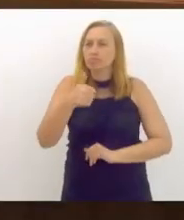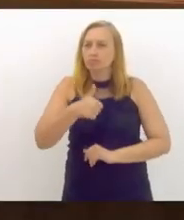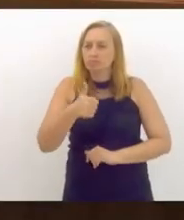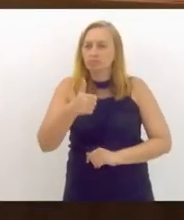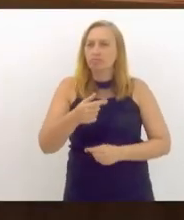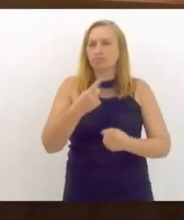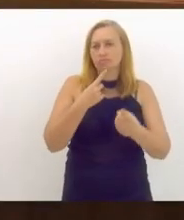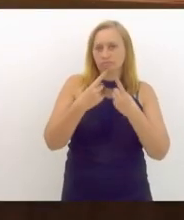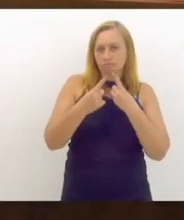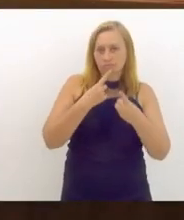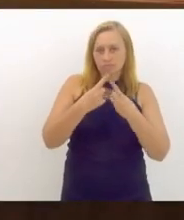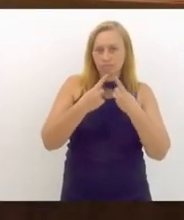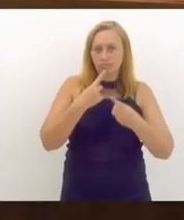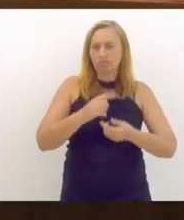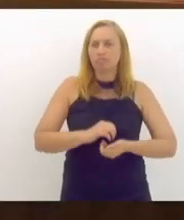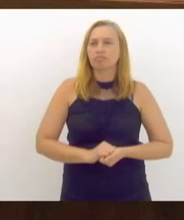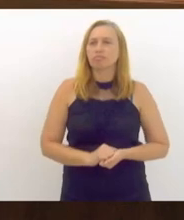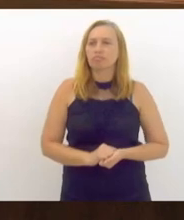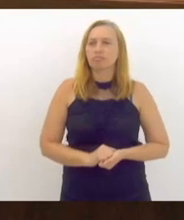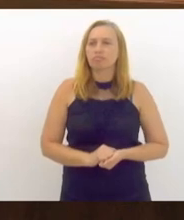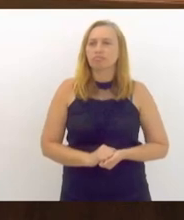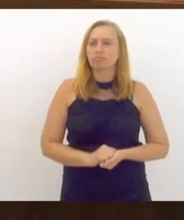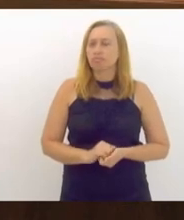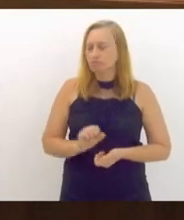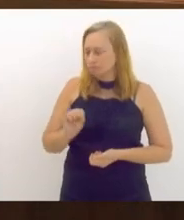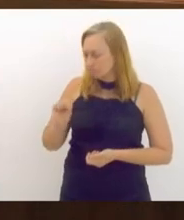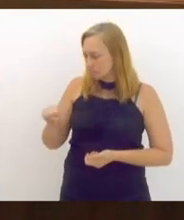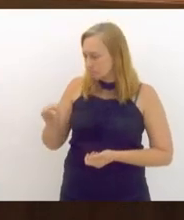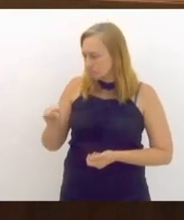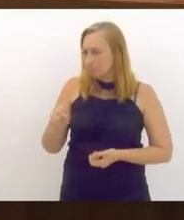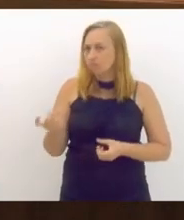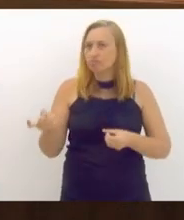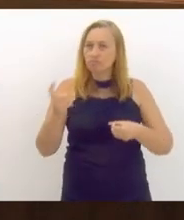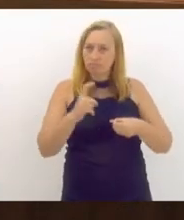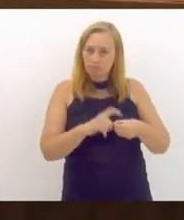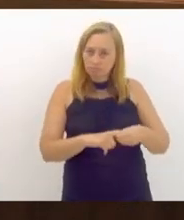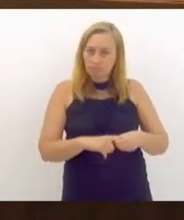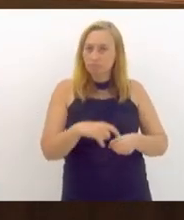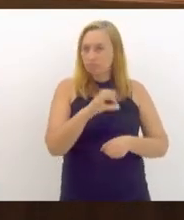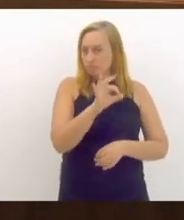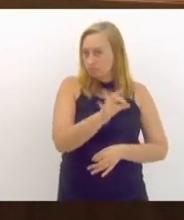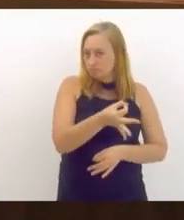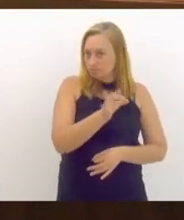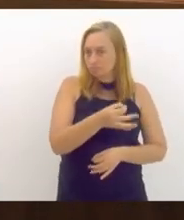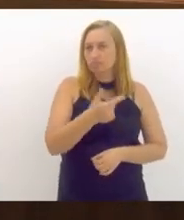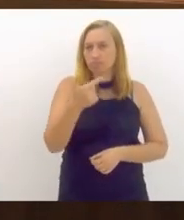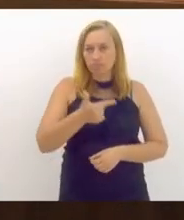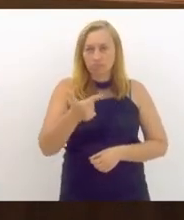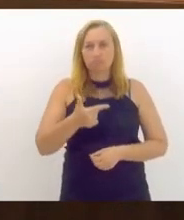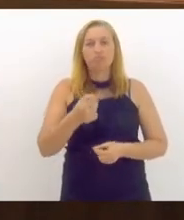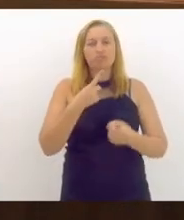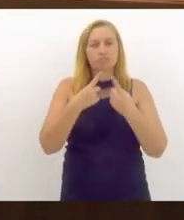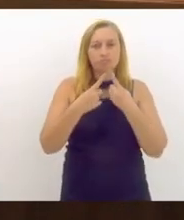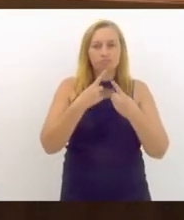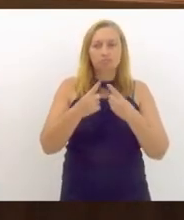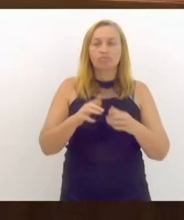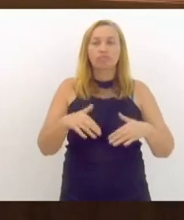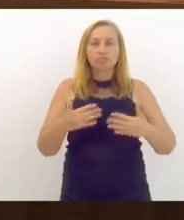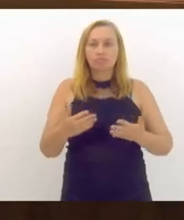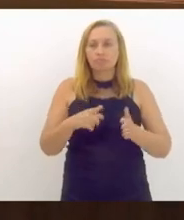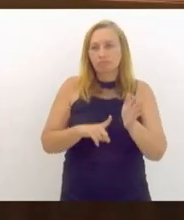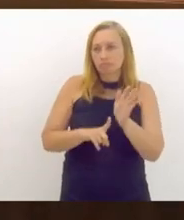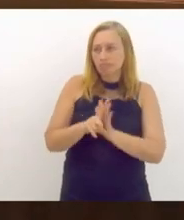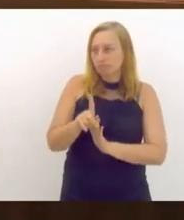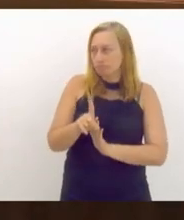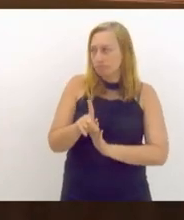primeira. Está em primeira. Perfeito. Vai voltar, evidentemente, em segunda. Aí eu pergunto